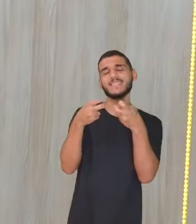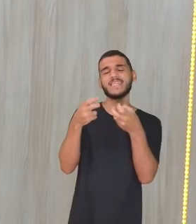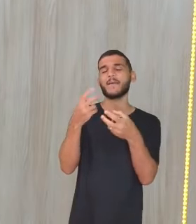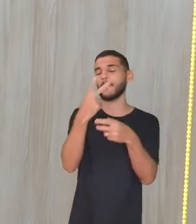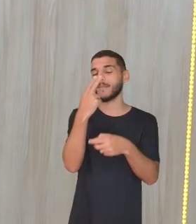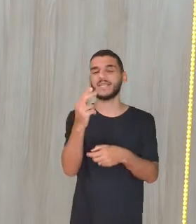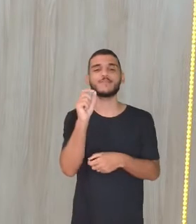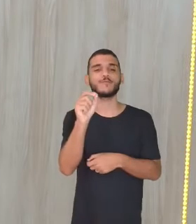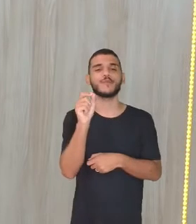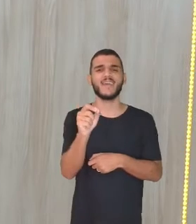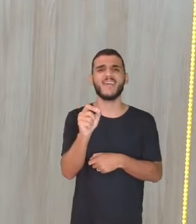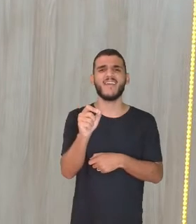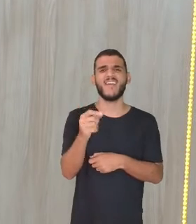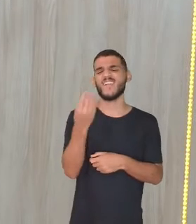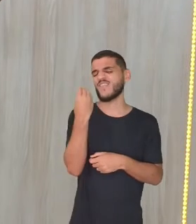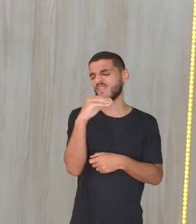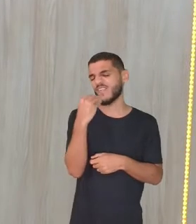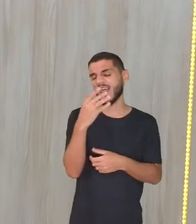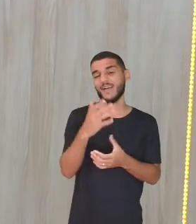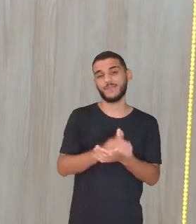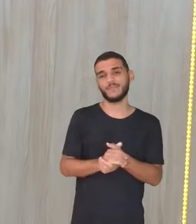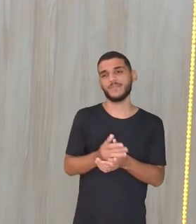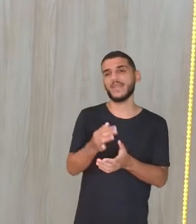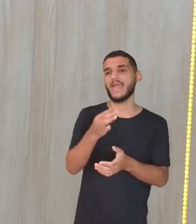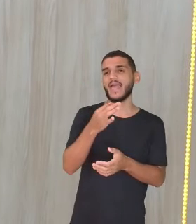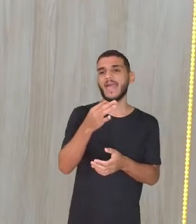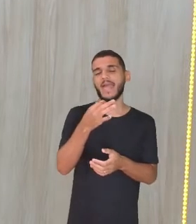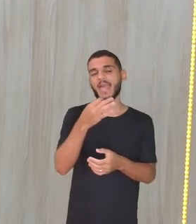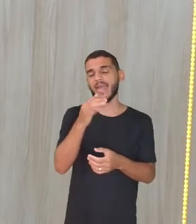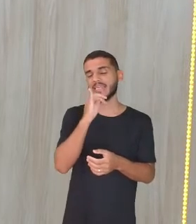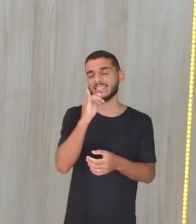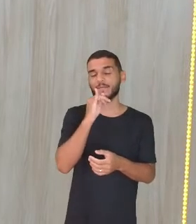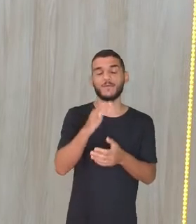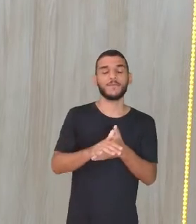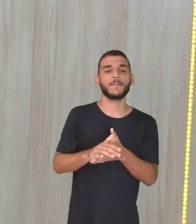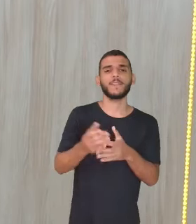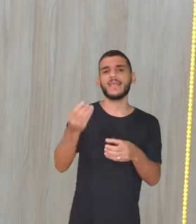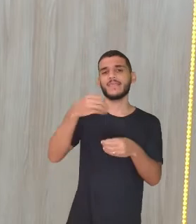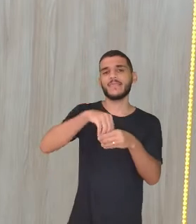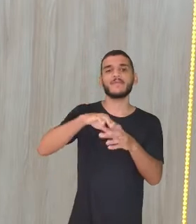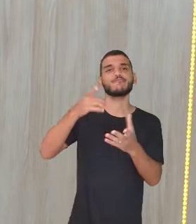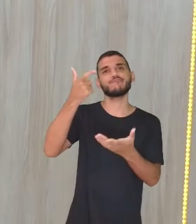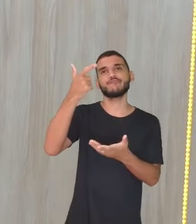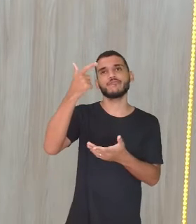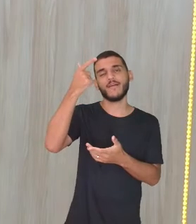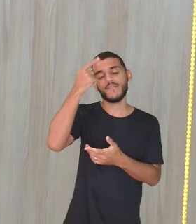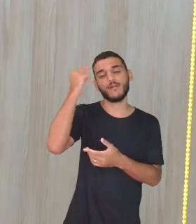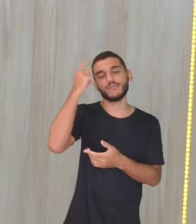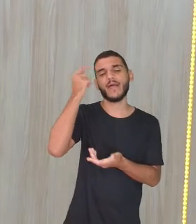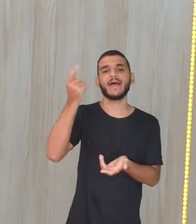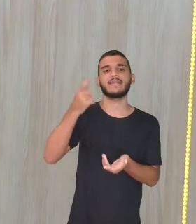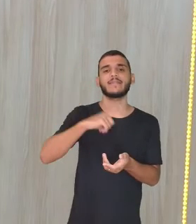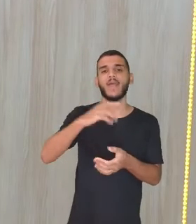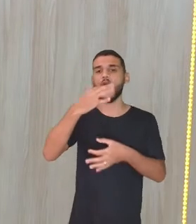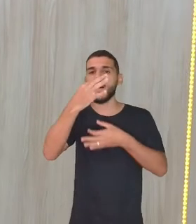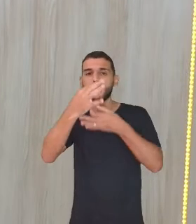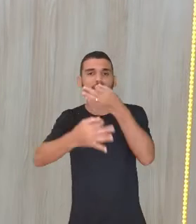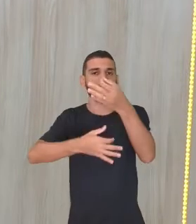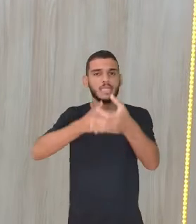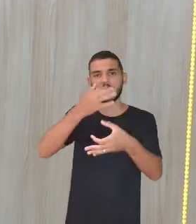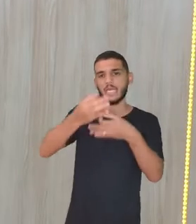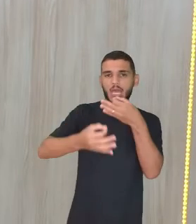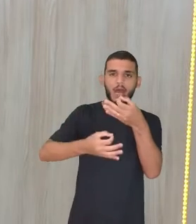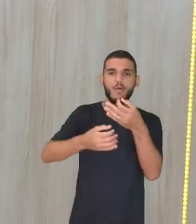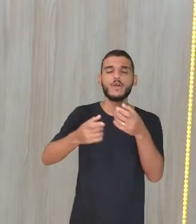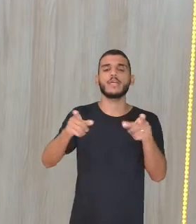fazendo a nossa faculdade, nossos artigos de opiniões e tal, a gente sabe que trazer o que é contra